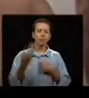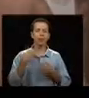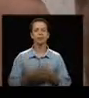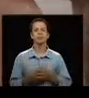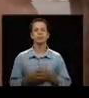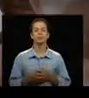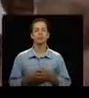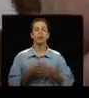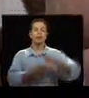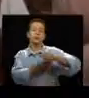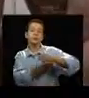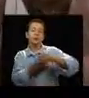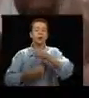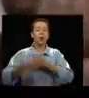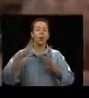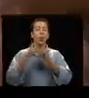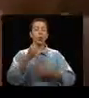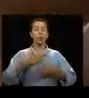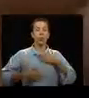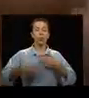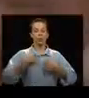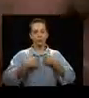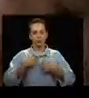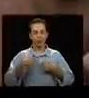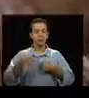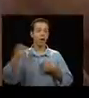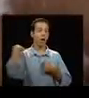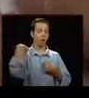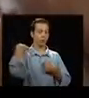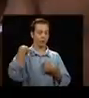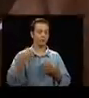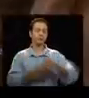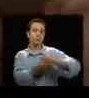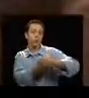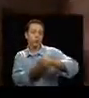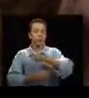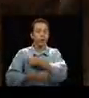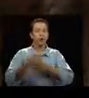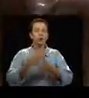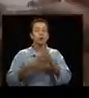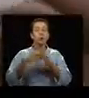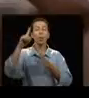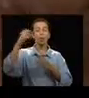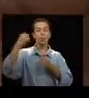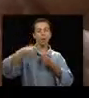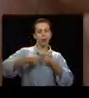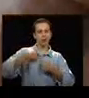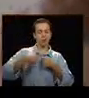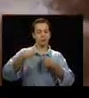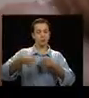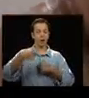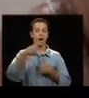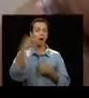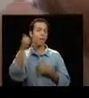E tomar o banho bem o quê? Passar o sabonete no corpo, atrás.